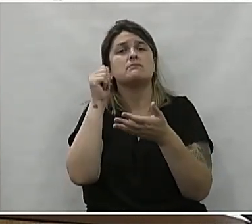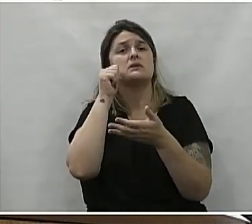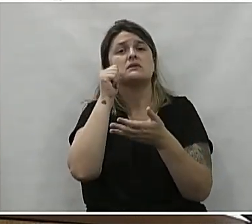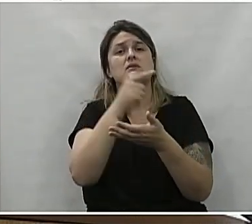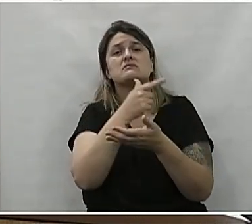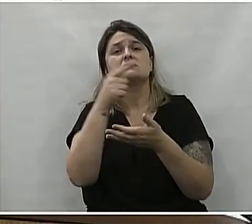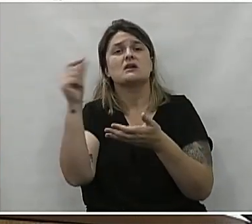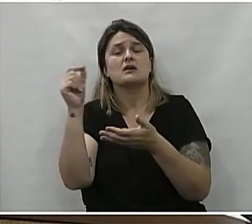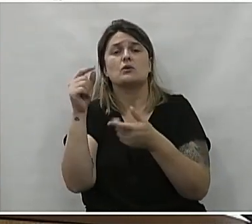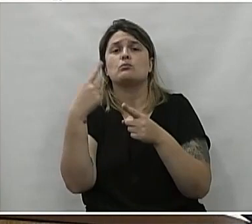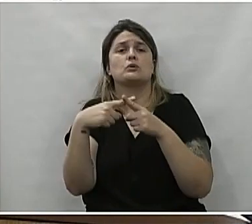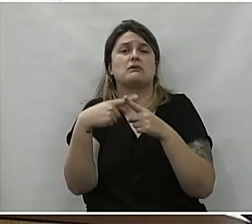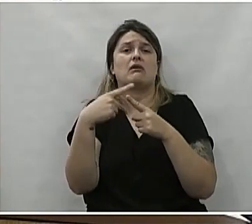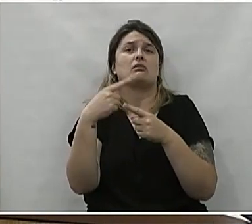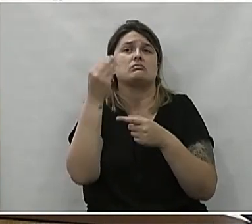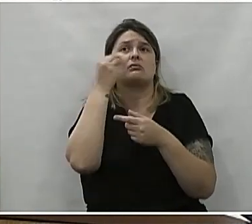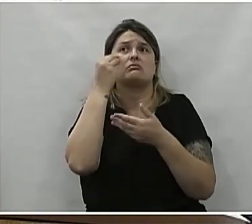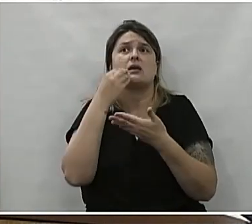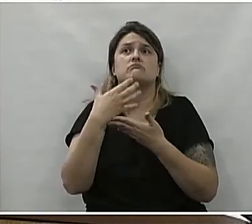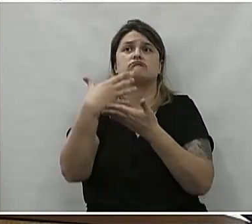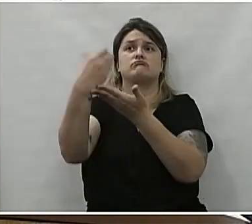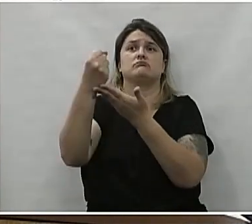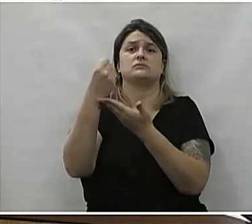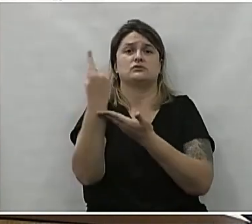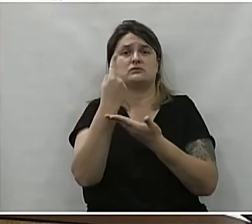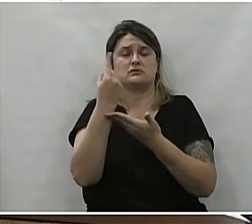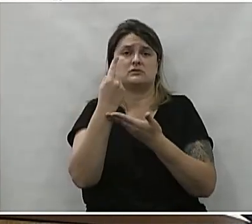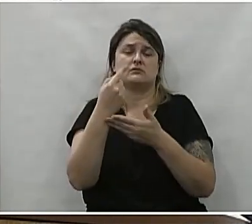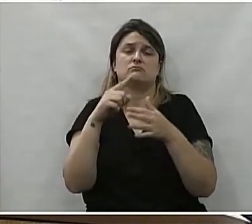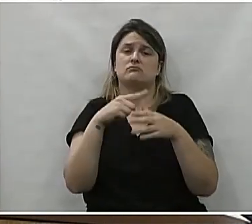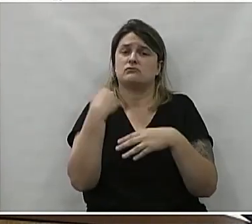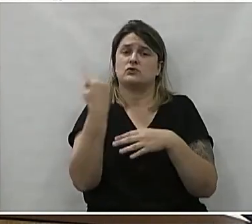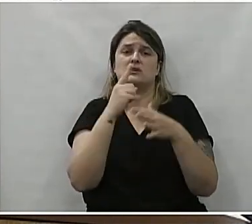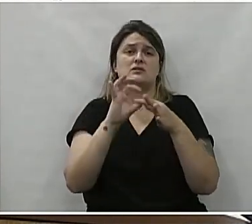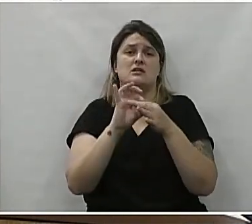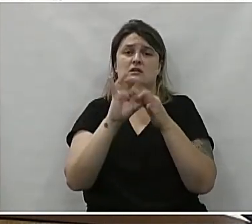paciente A tentar Contra a própria vida Devem serem esclarecidos E estamos à disposição